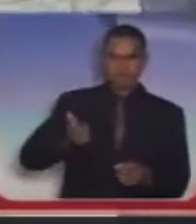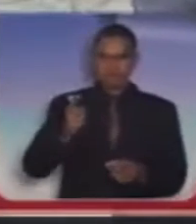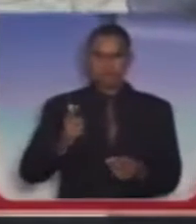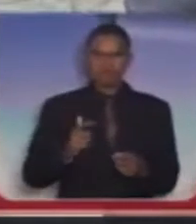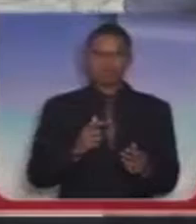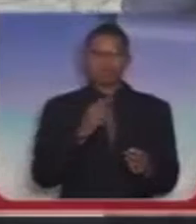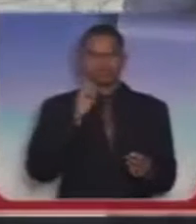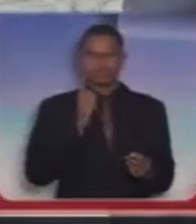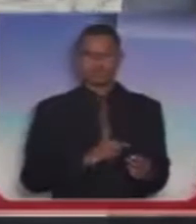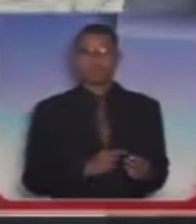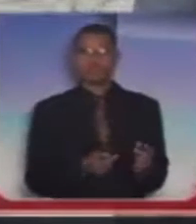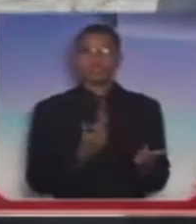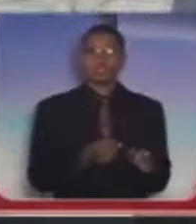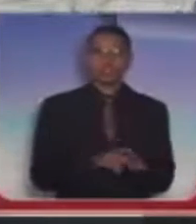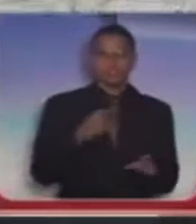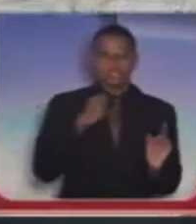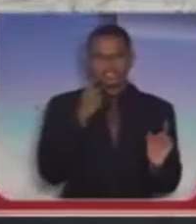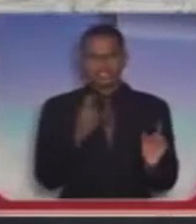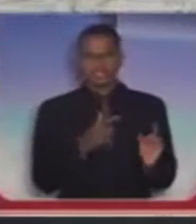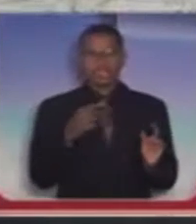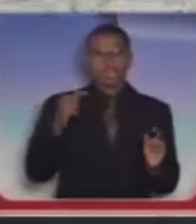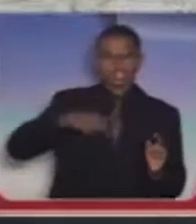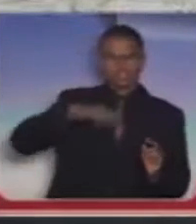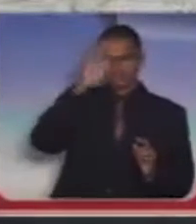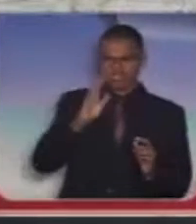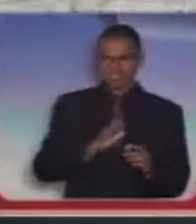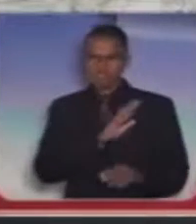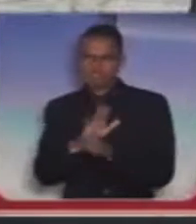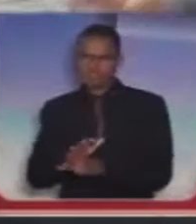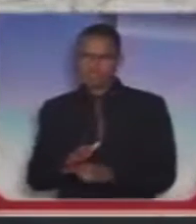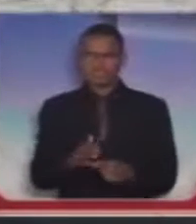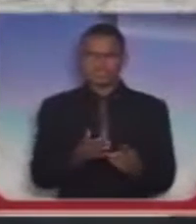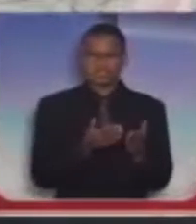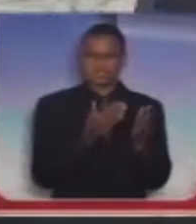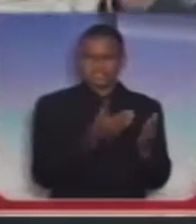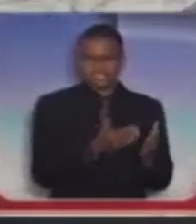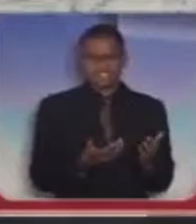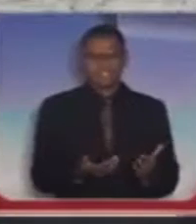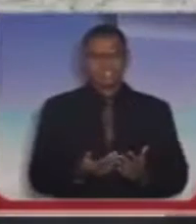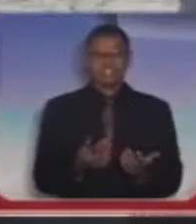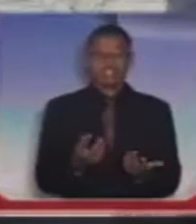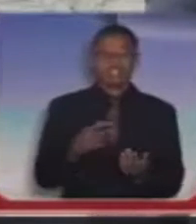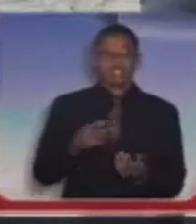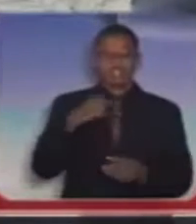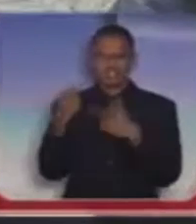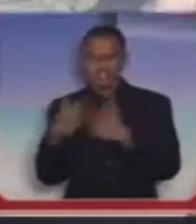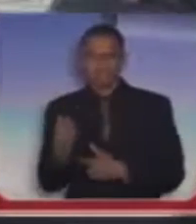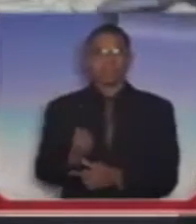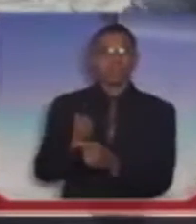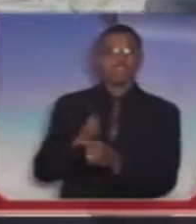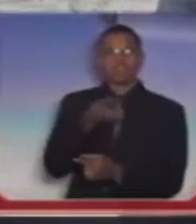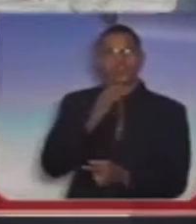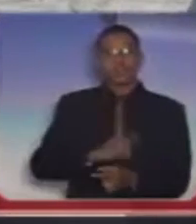que não tinha estatura intelectual para dirigir o nosso país é um rapaz que não conhece a vida do trabalhador não